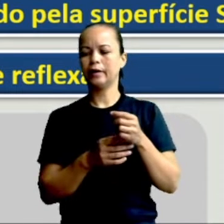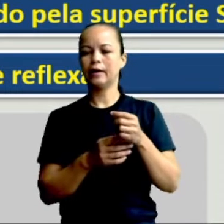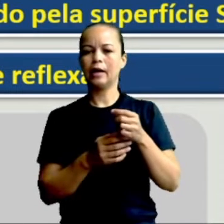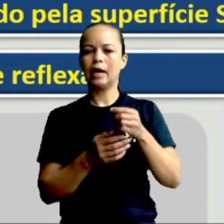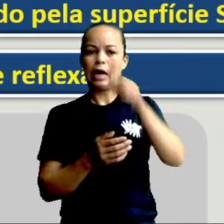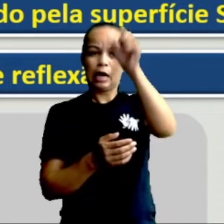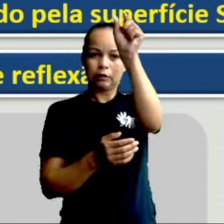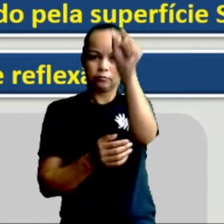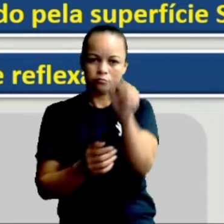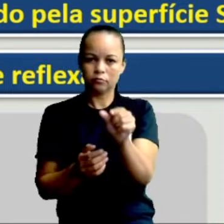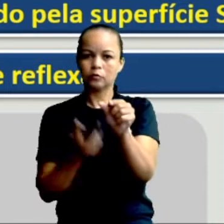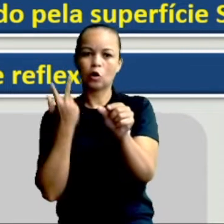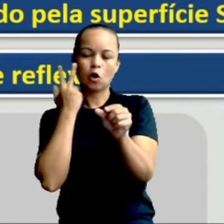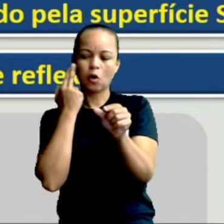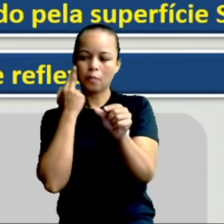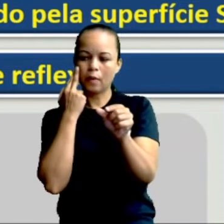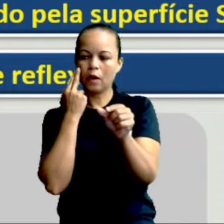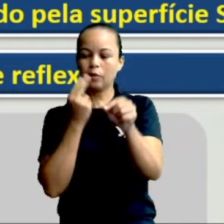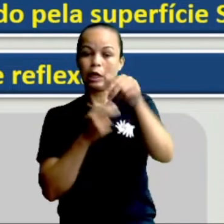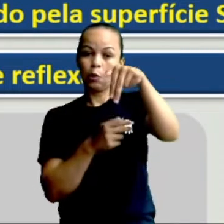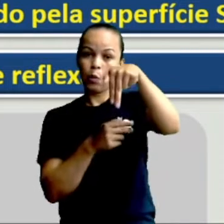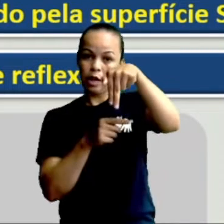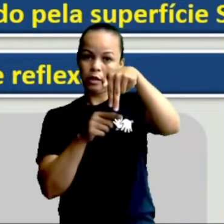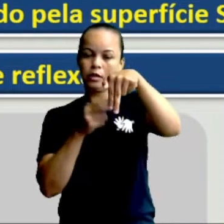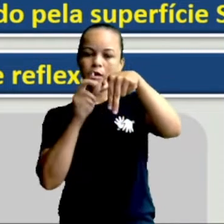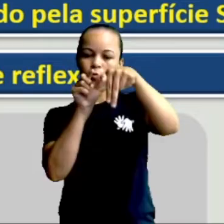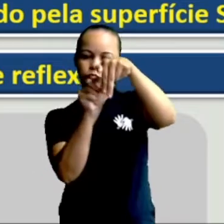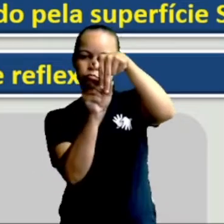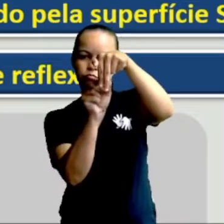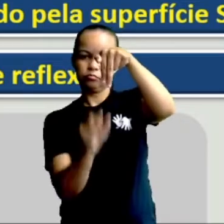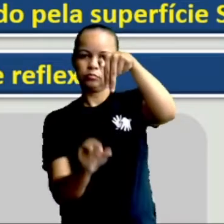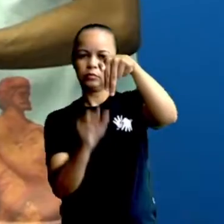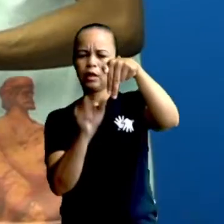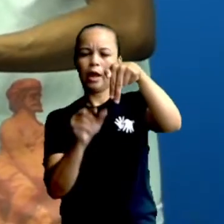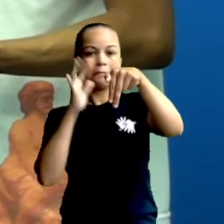tá? Que é uma linha imaginária. Não é uma linha